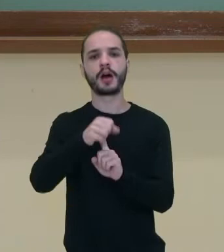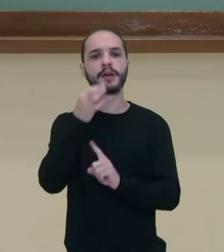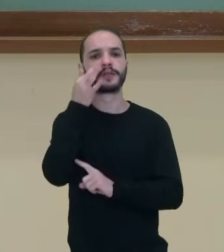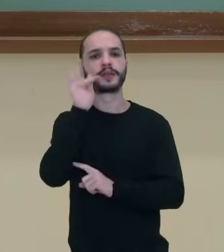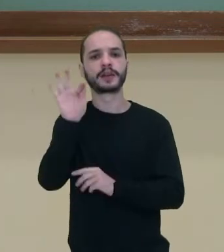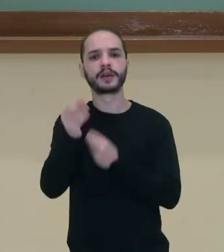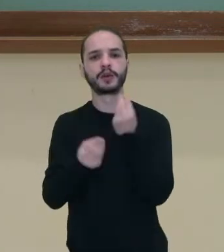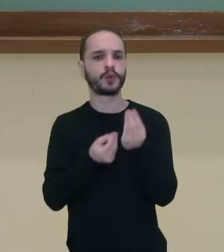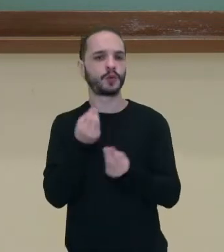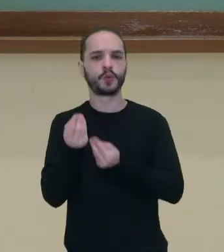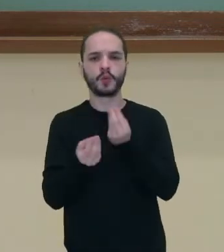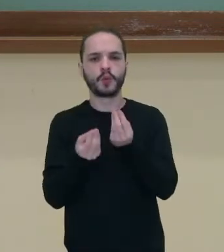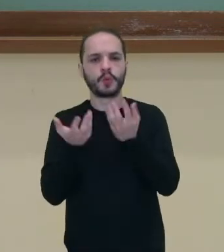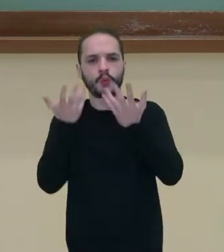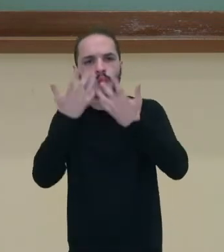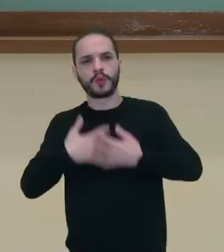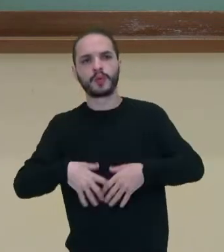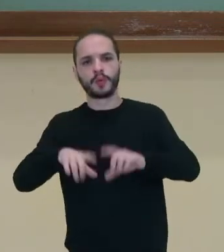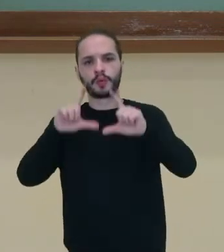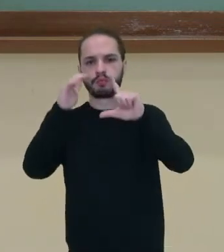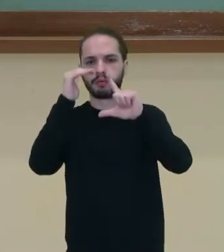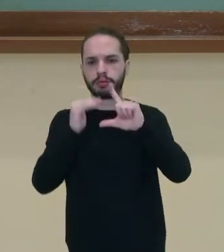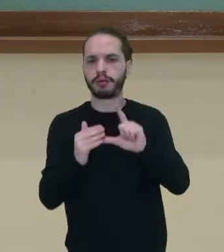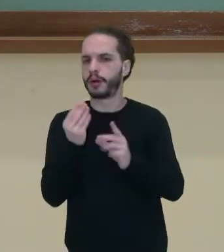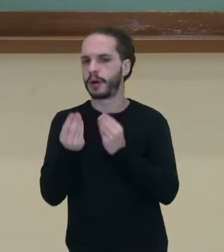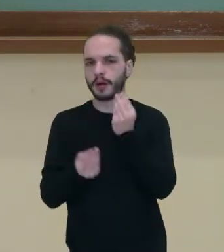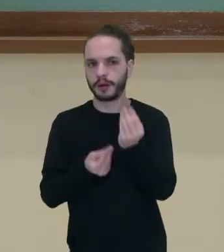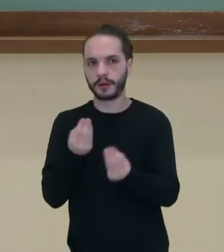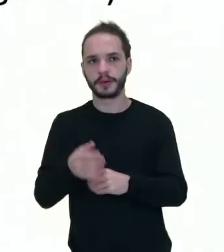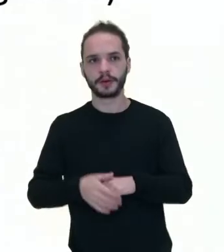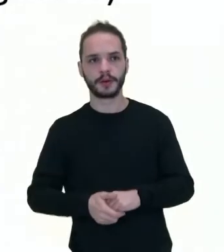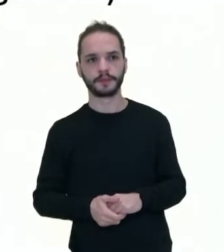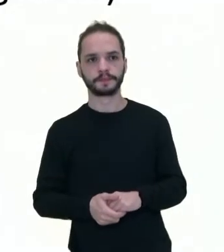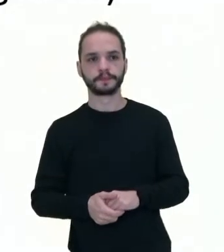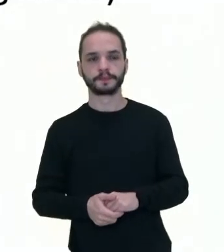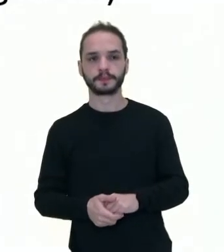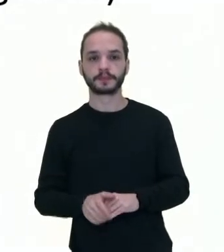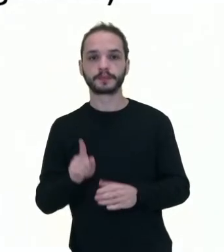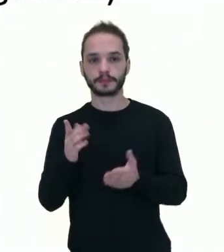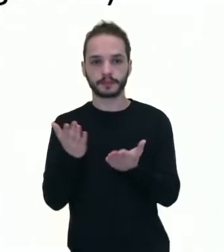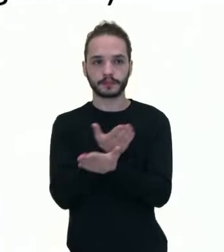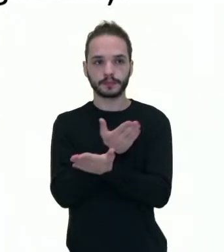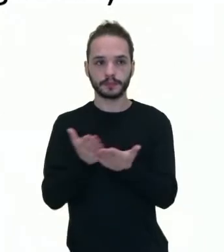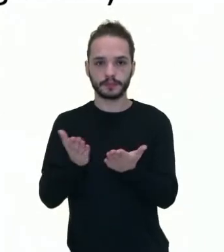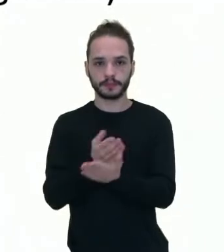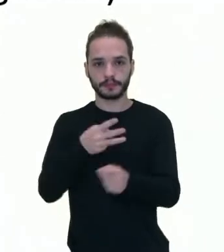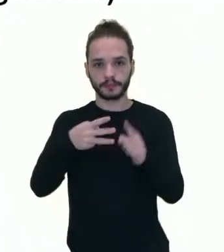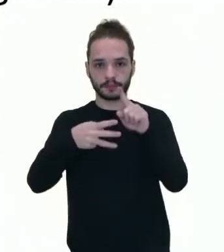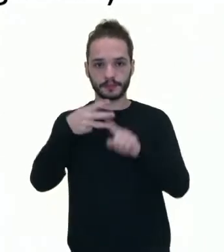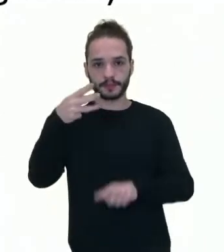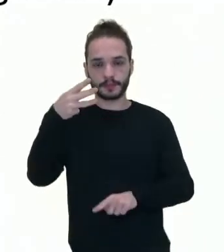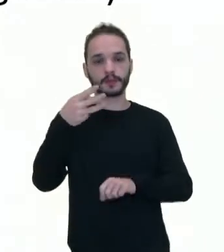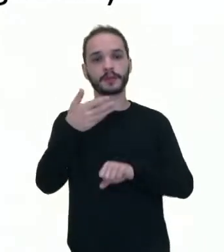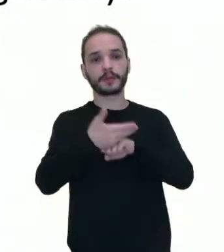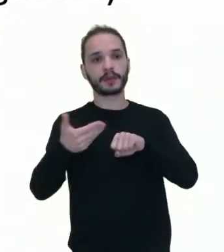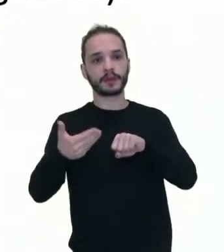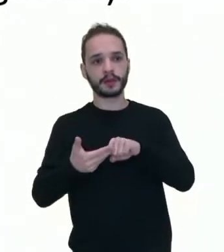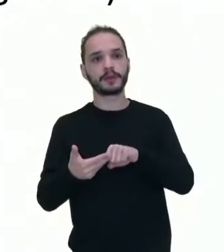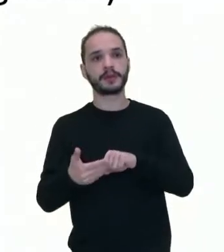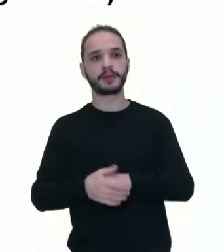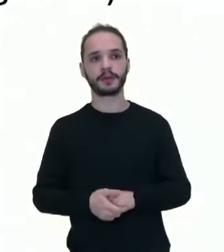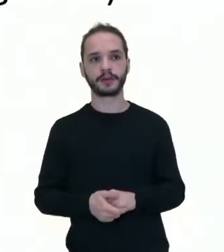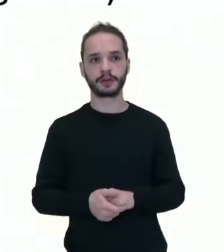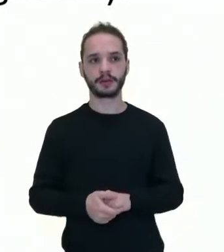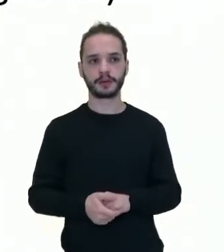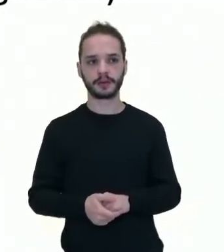era, gente? Como que ela era formada, então, naquele contexto? Então, ela estava dividida em 3 estados, certo? Uma sociedade